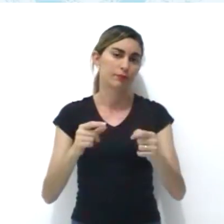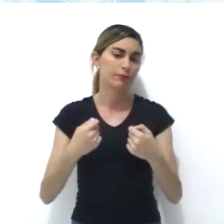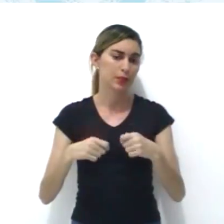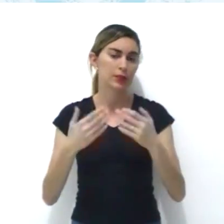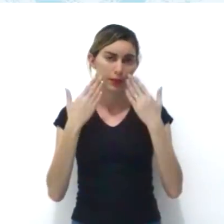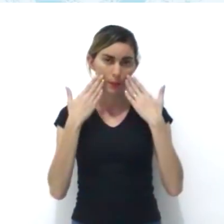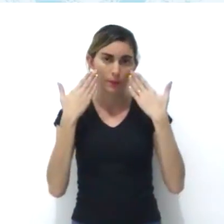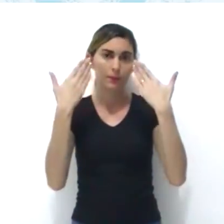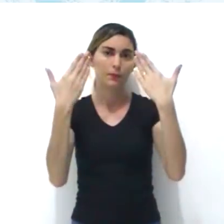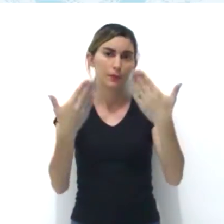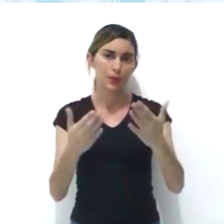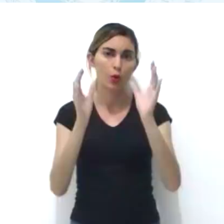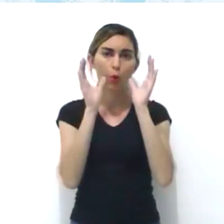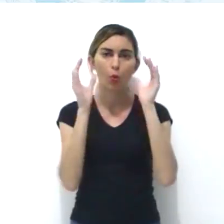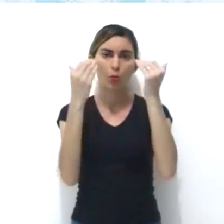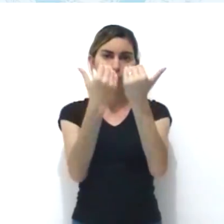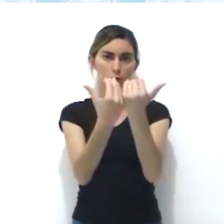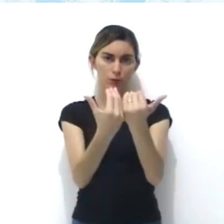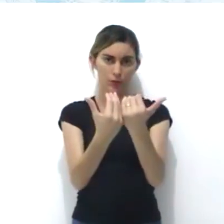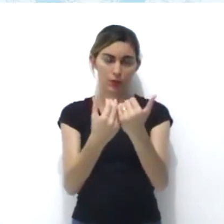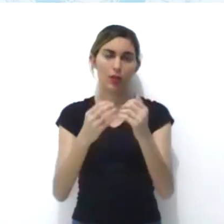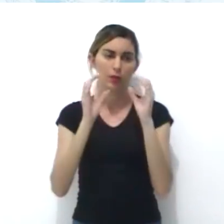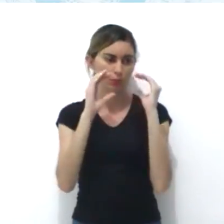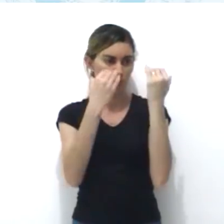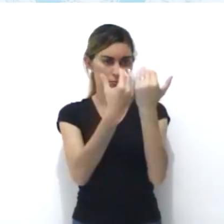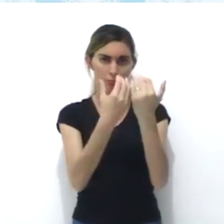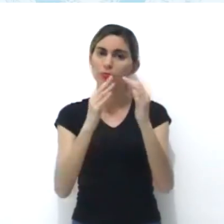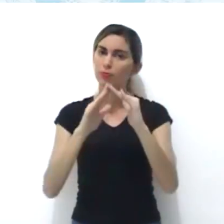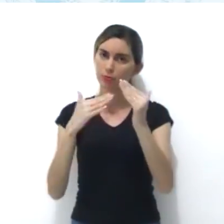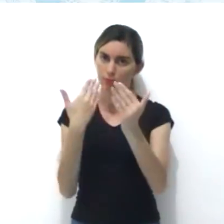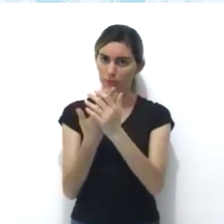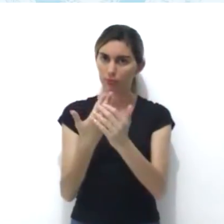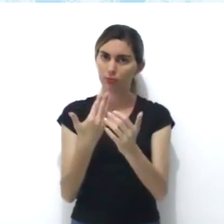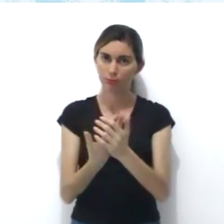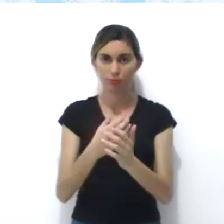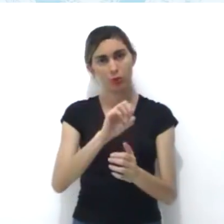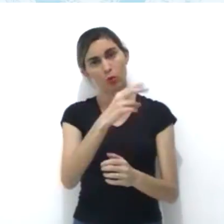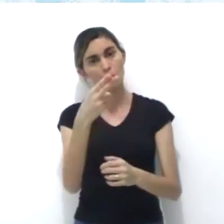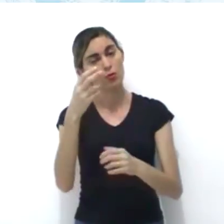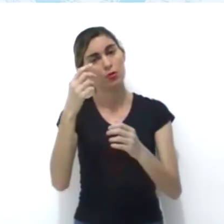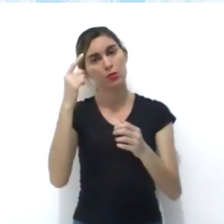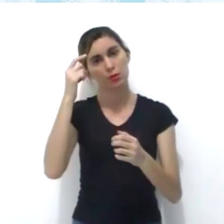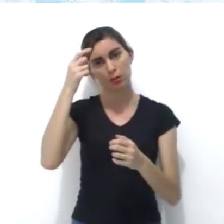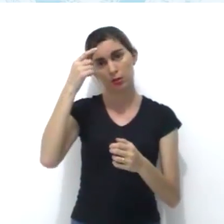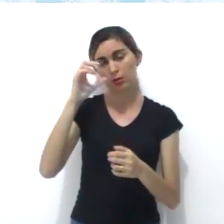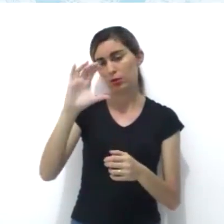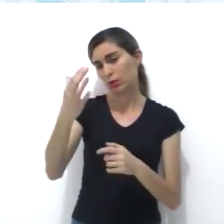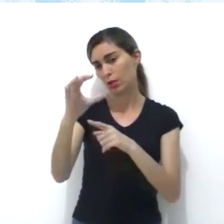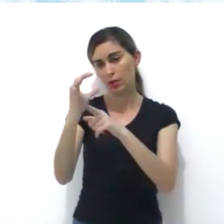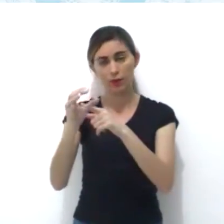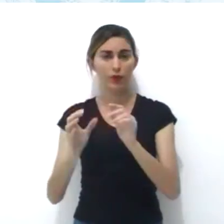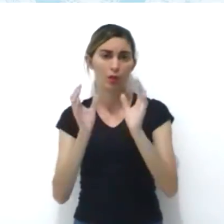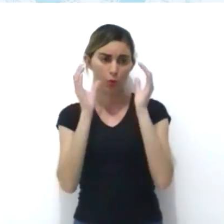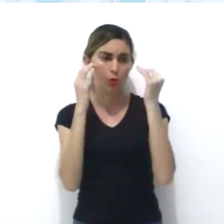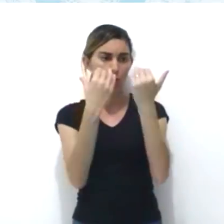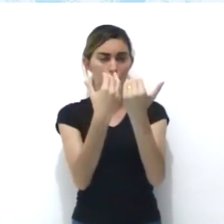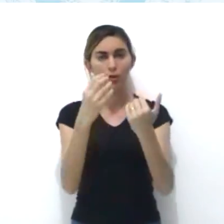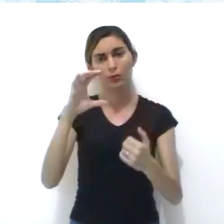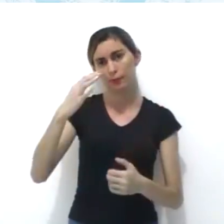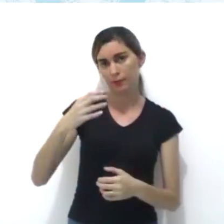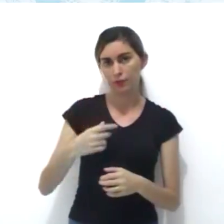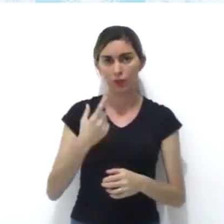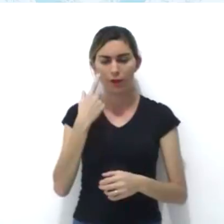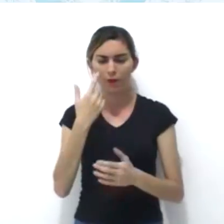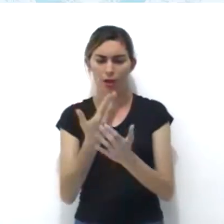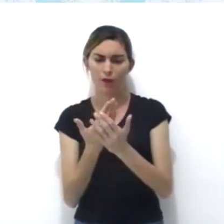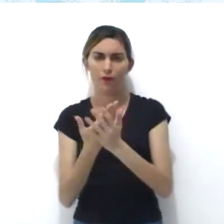produzem, eles têm que ser apresentados à comunidade escolar ou à comunidade científica. E aí vocês vão